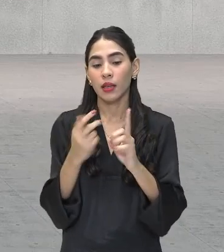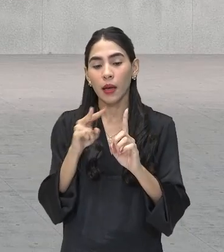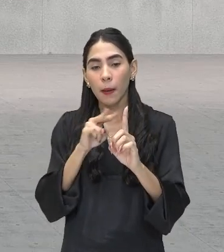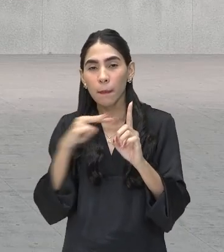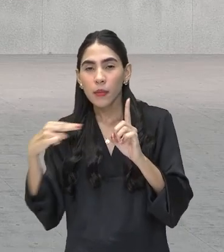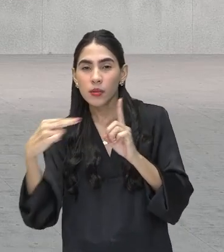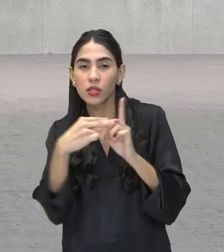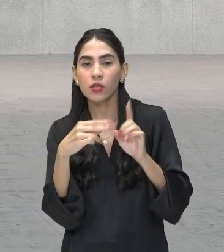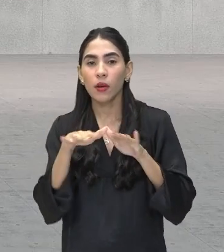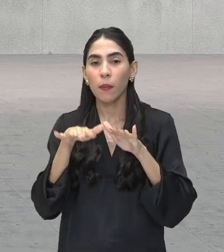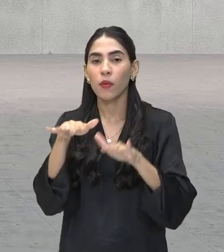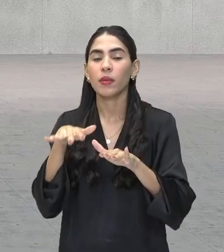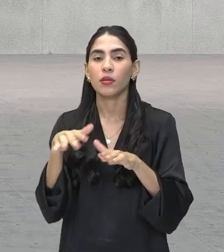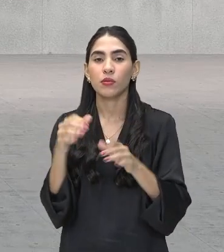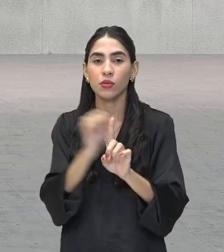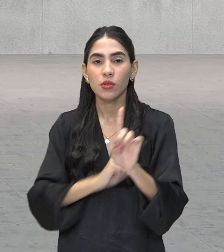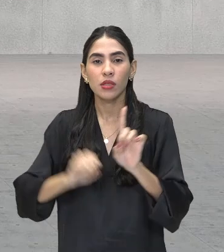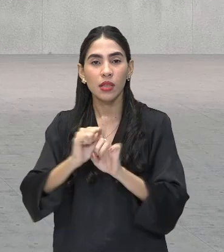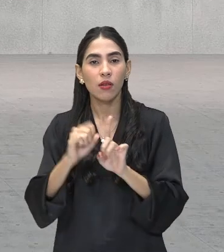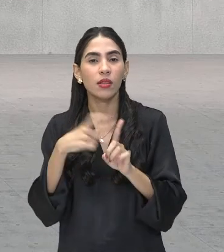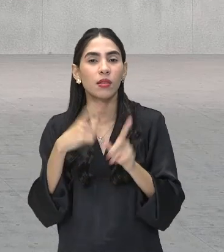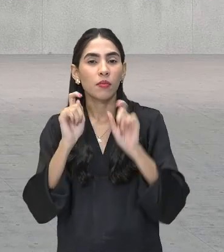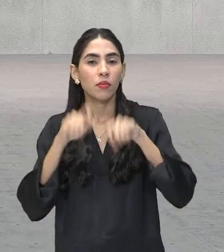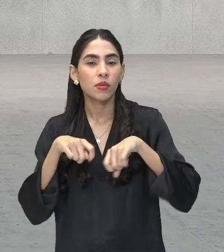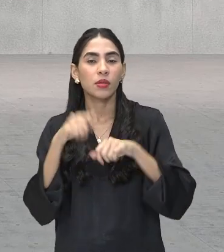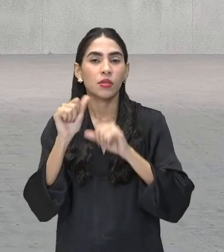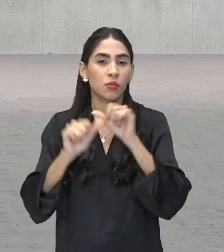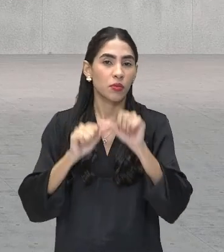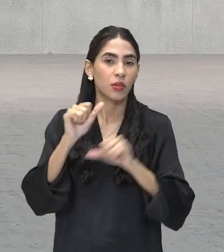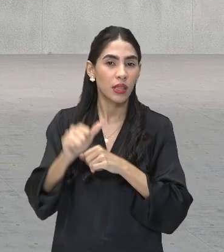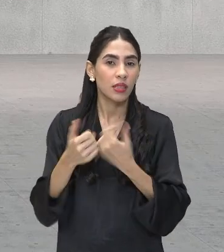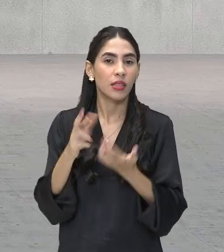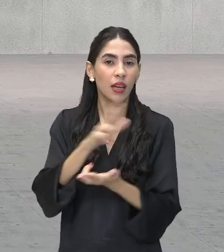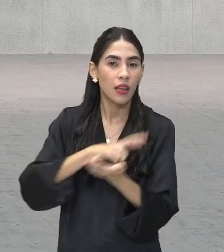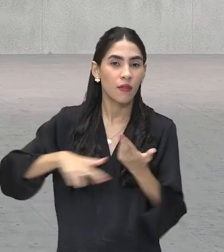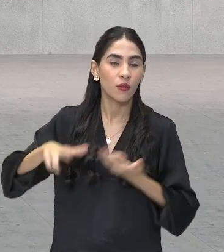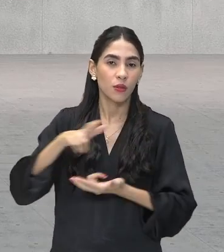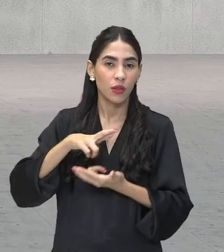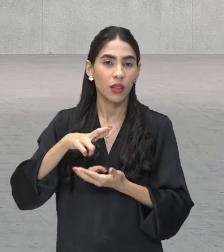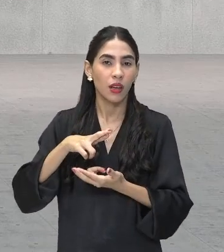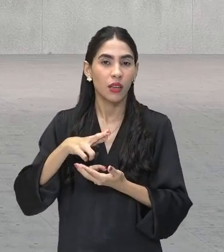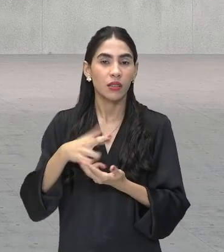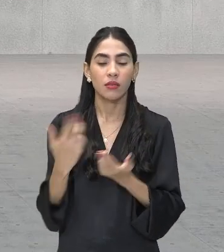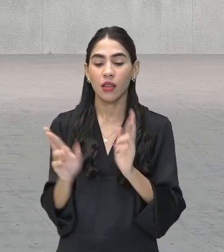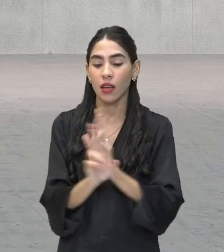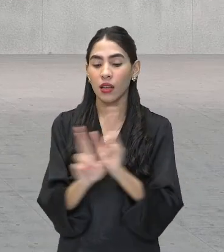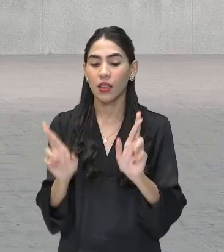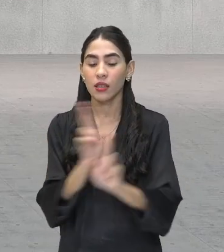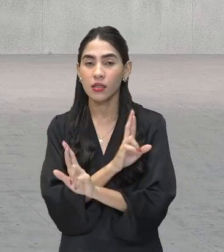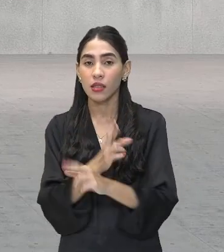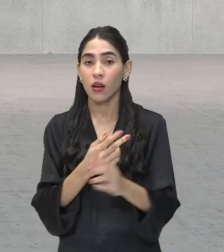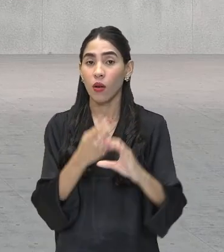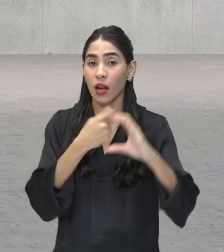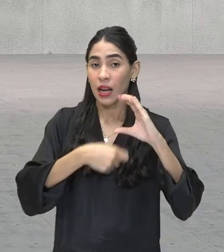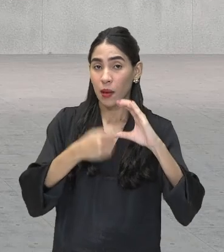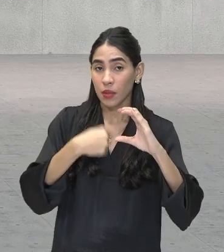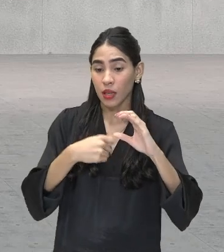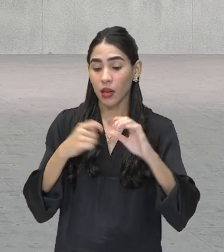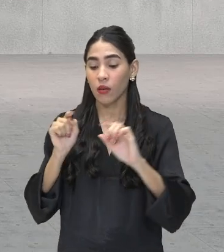a possibilidade de mudanças revolucionárias da relação entre capital e